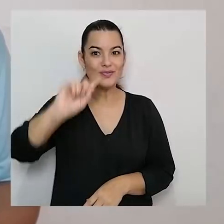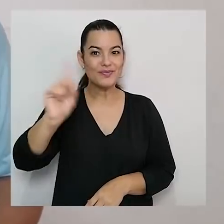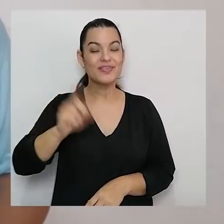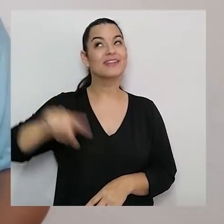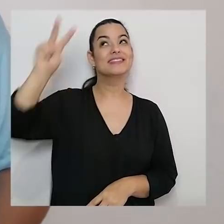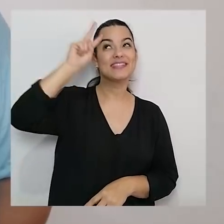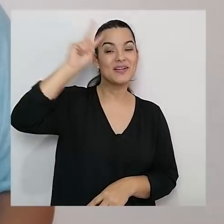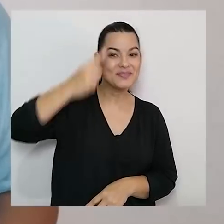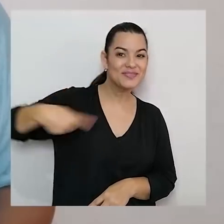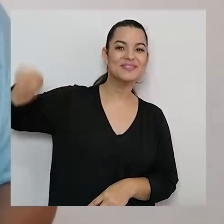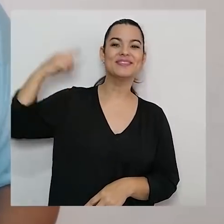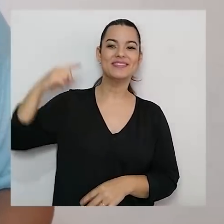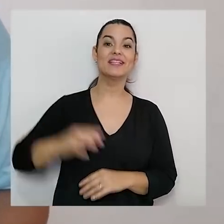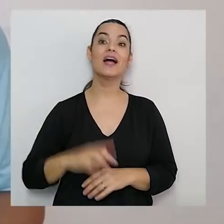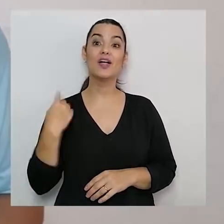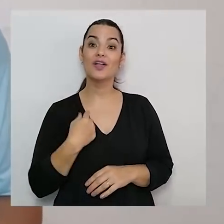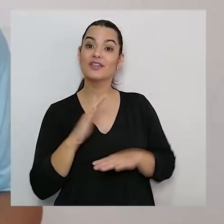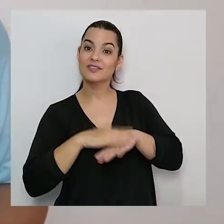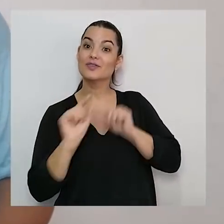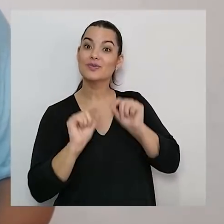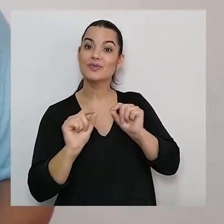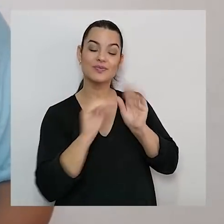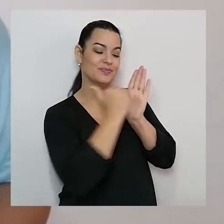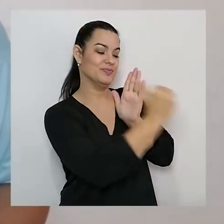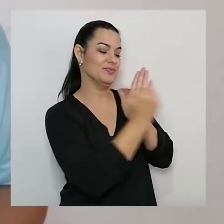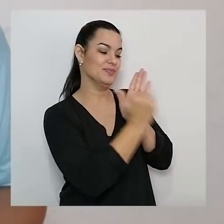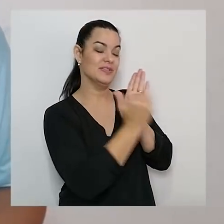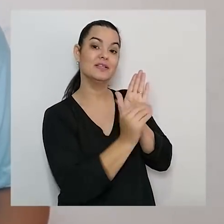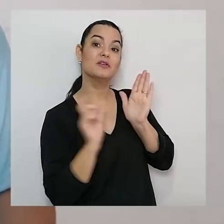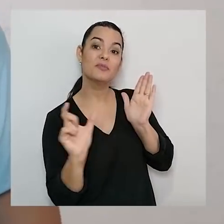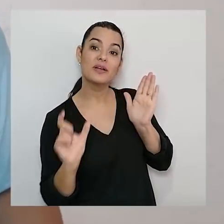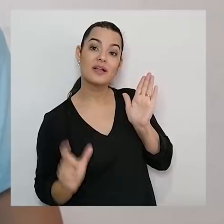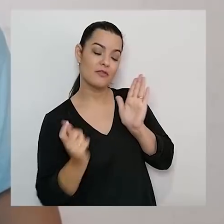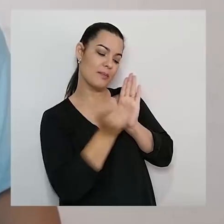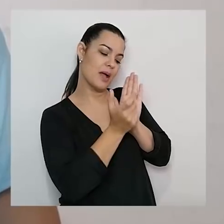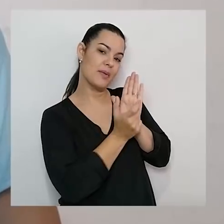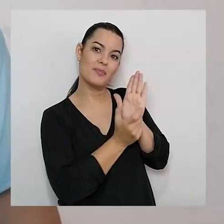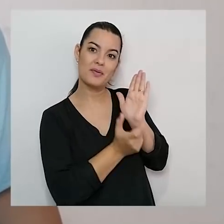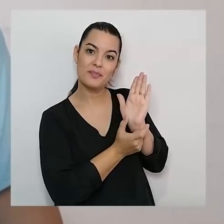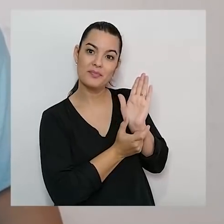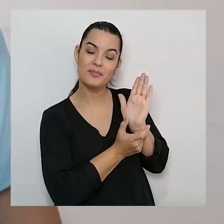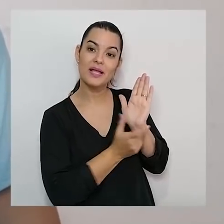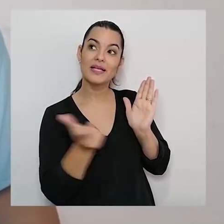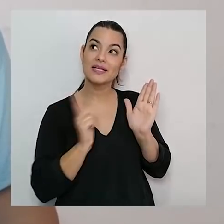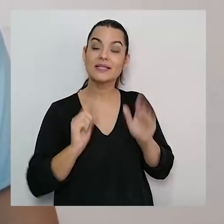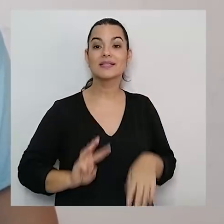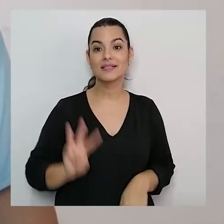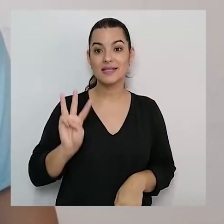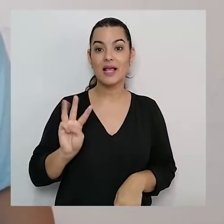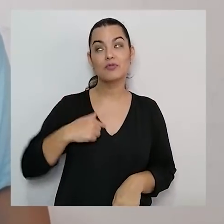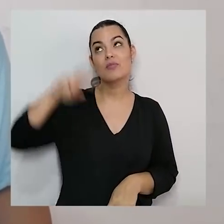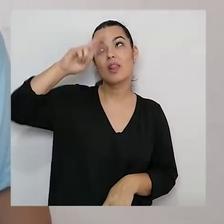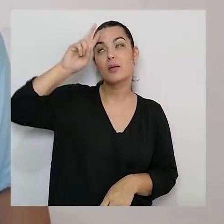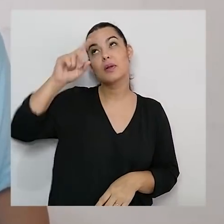de segunda-feira. Nós fizemos a listinha lá com as palavras que nós conseguimos nos lembrar que tinha